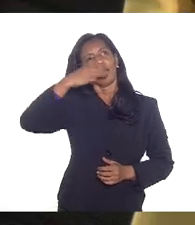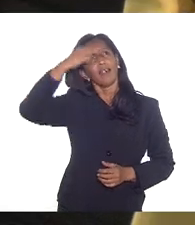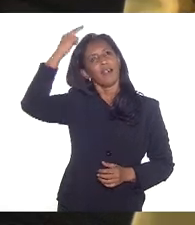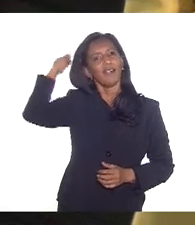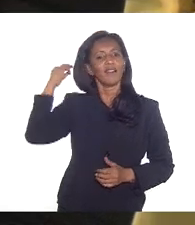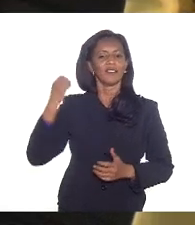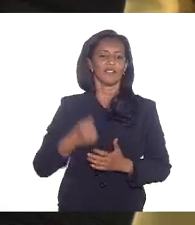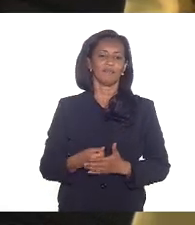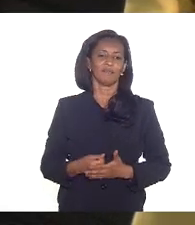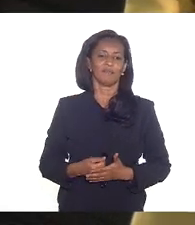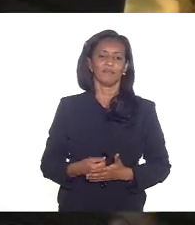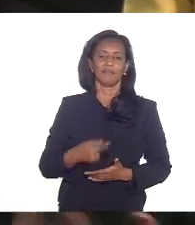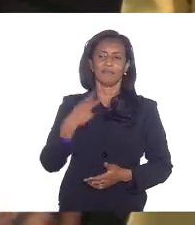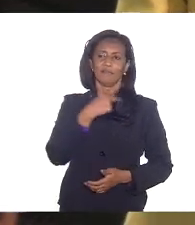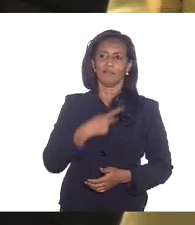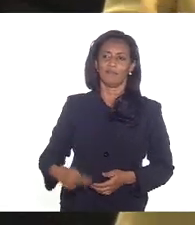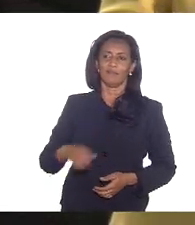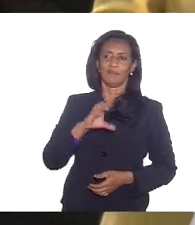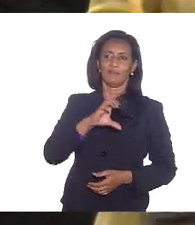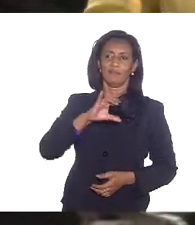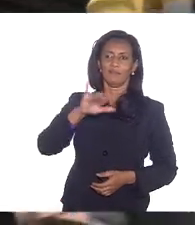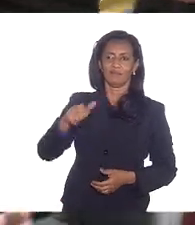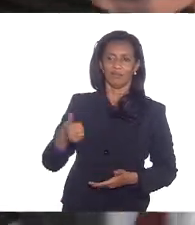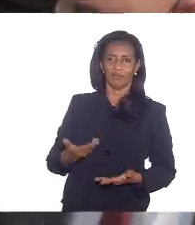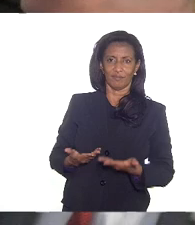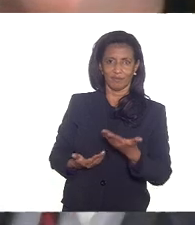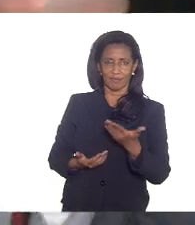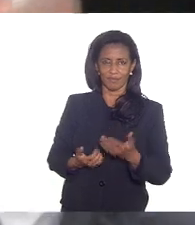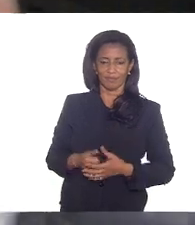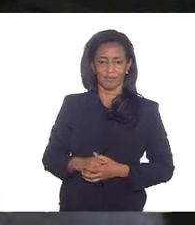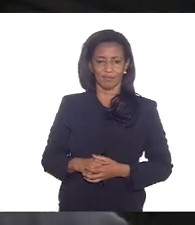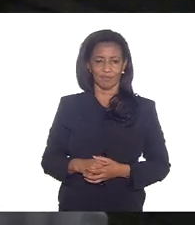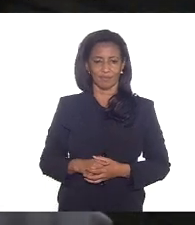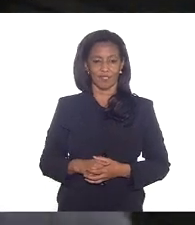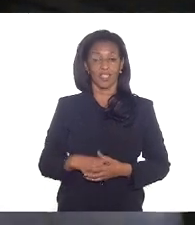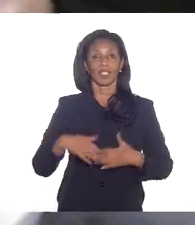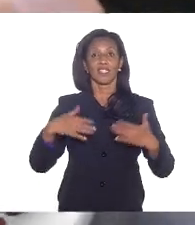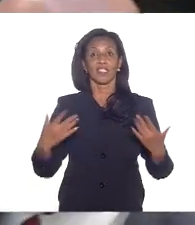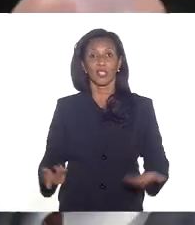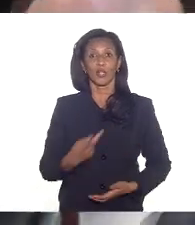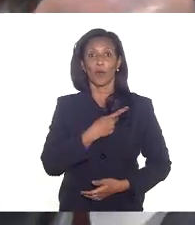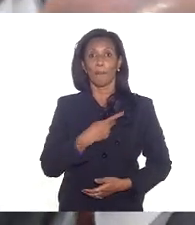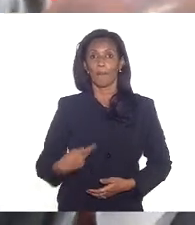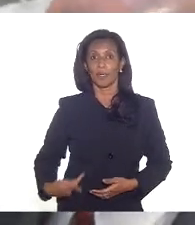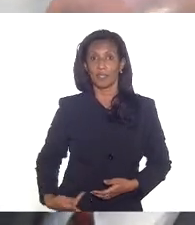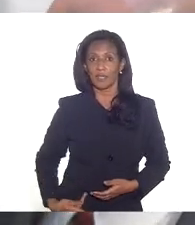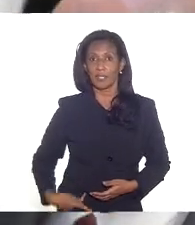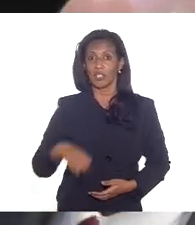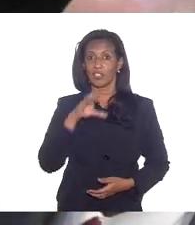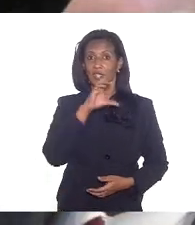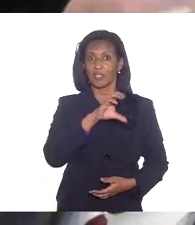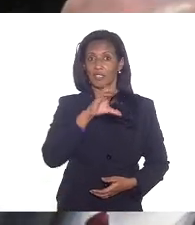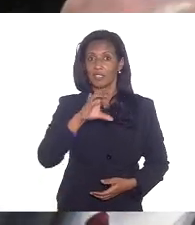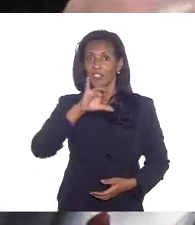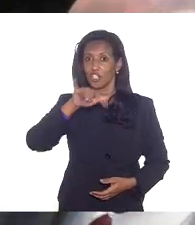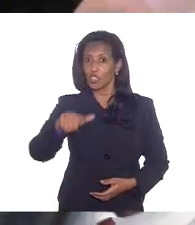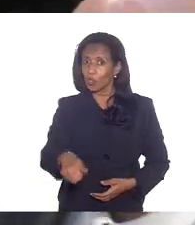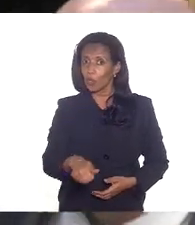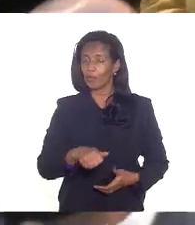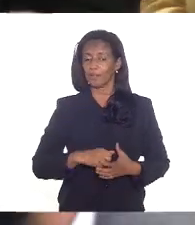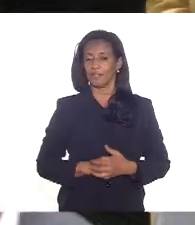presidente da ccj a surpresa play-doh mas sem PJ